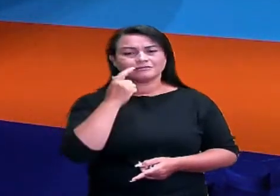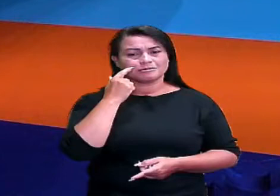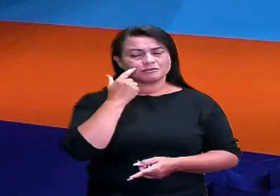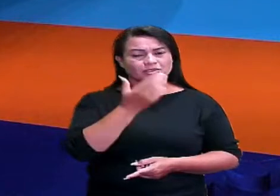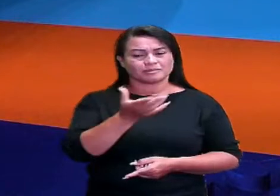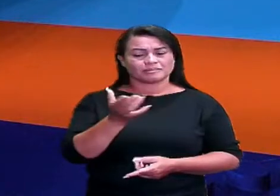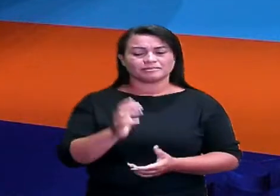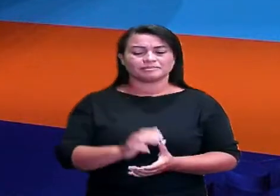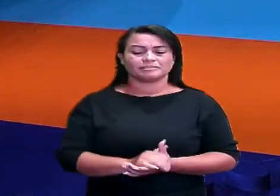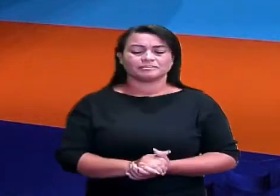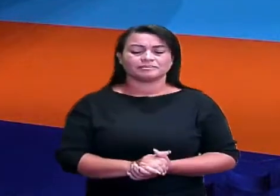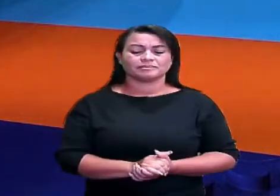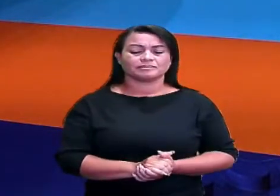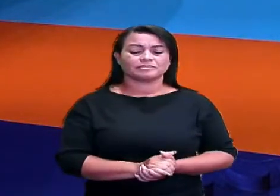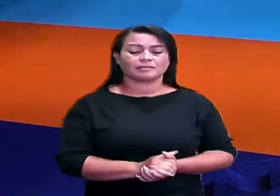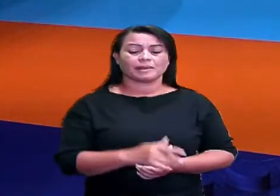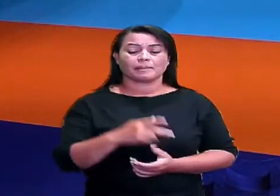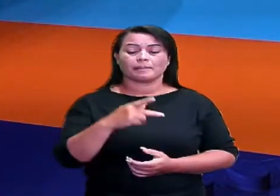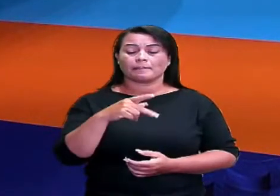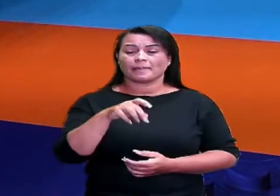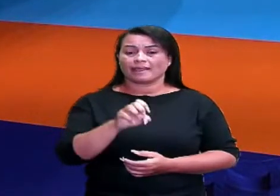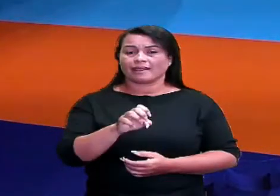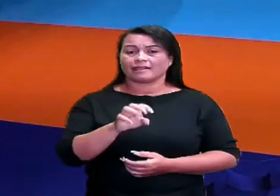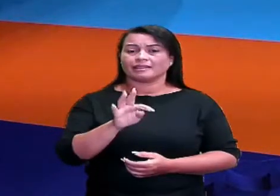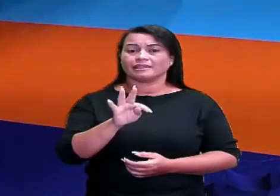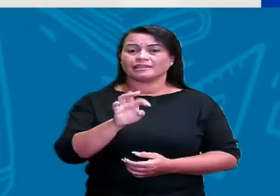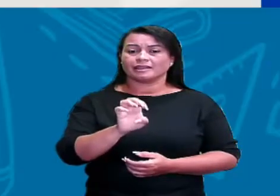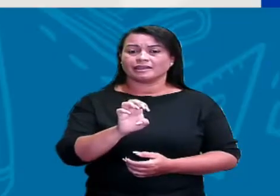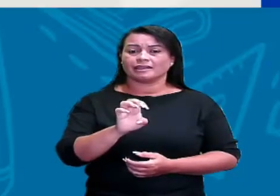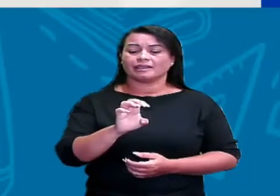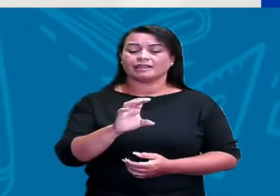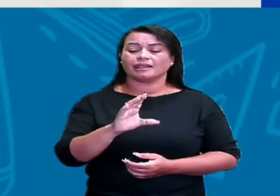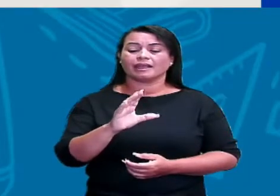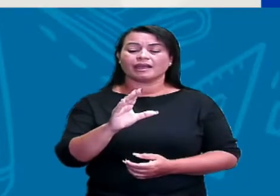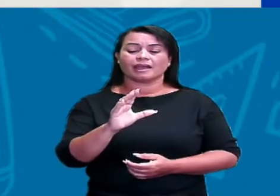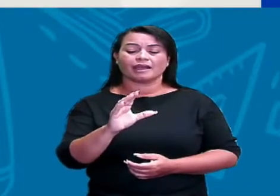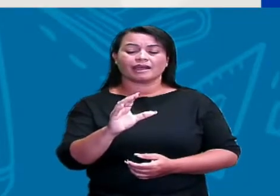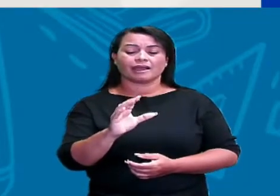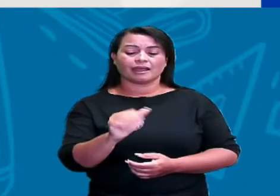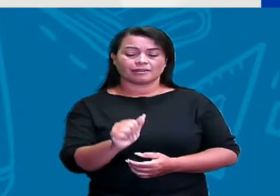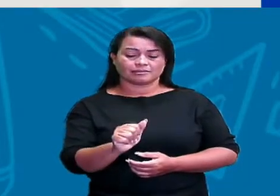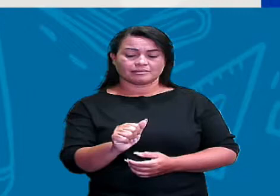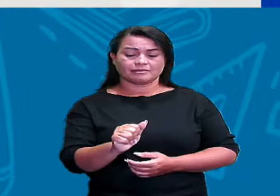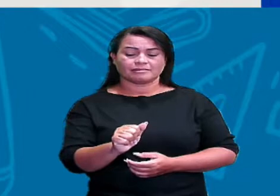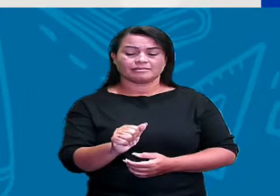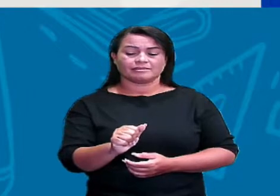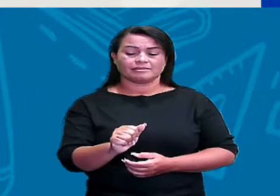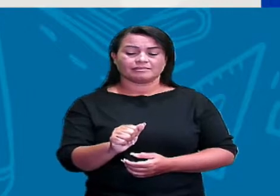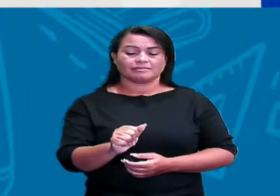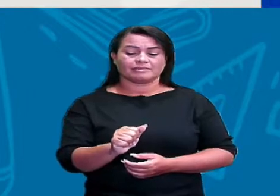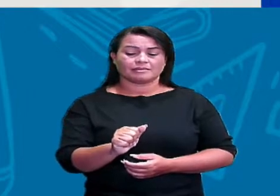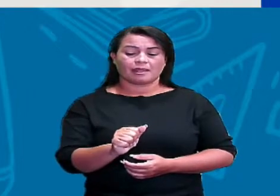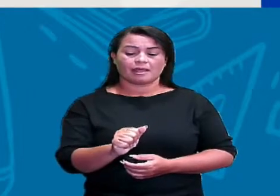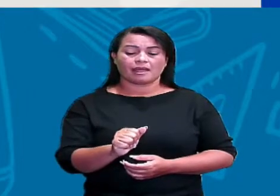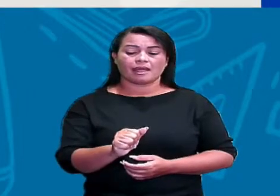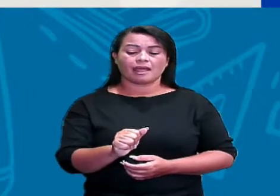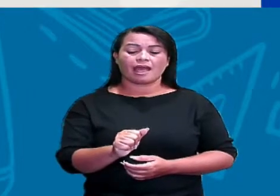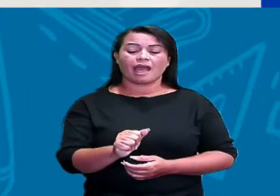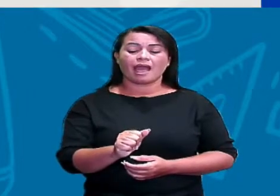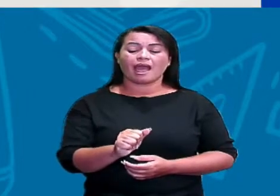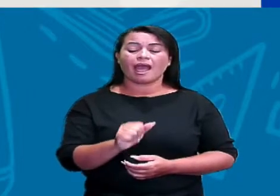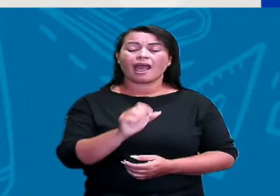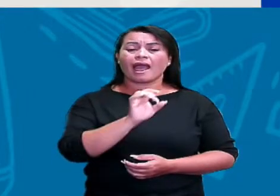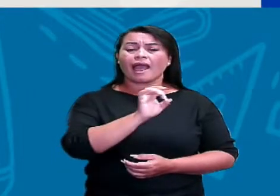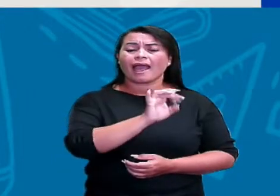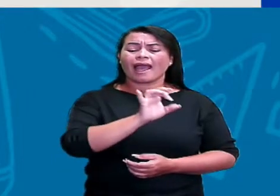aqui. Pé, té, K. Ó, cada